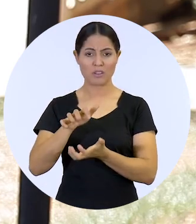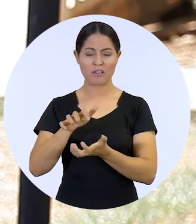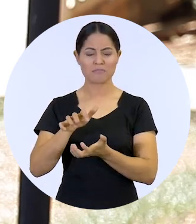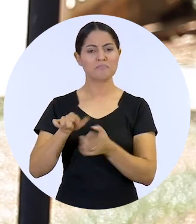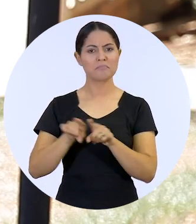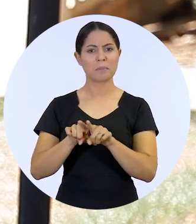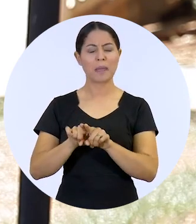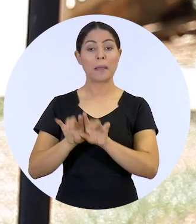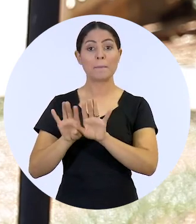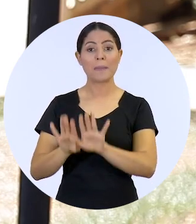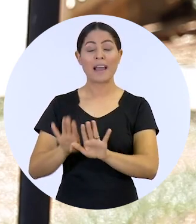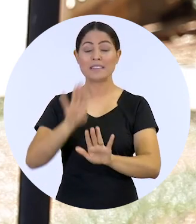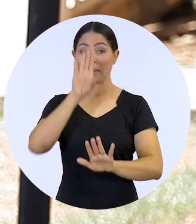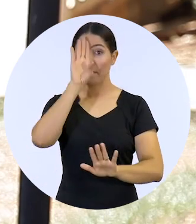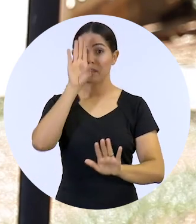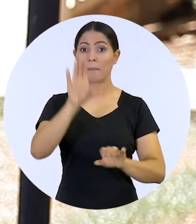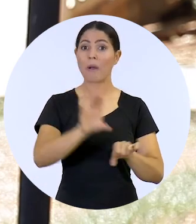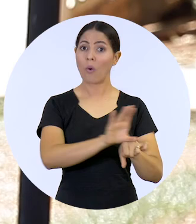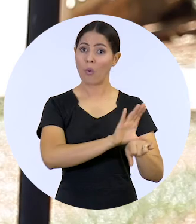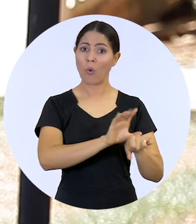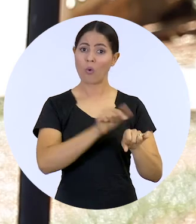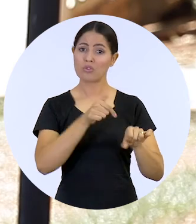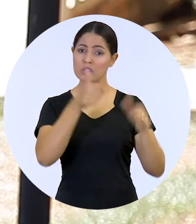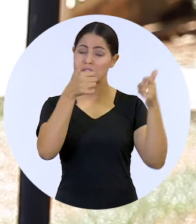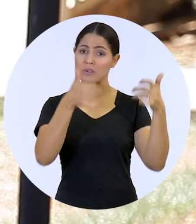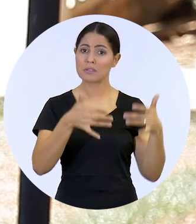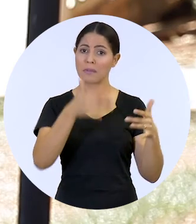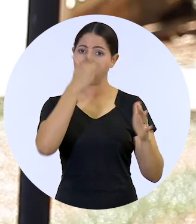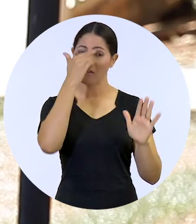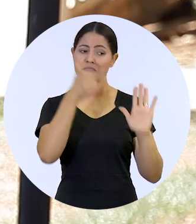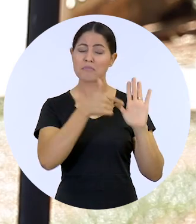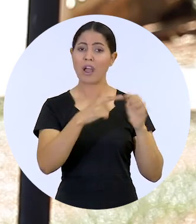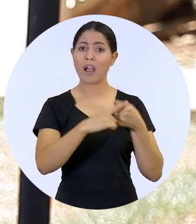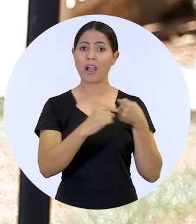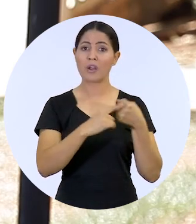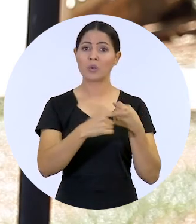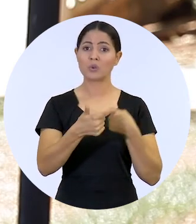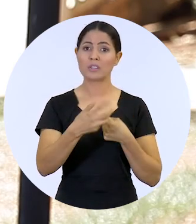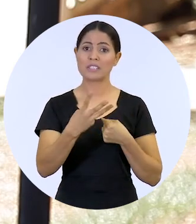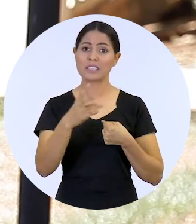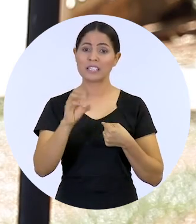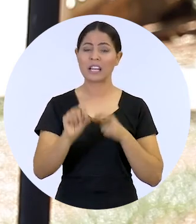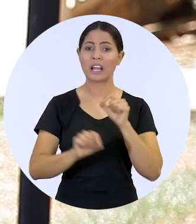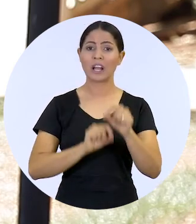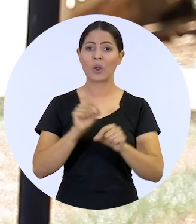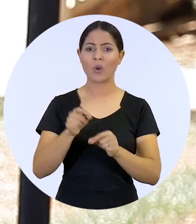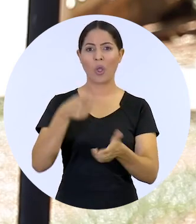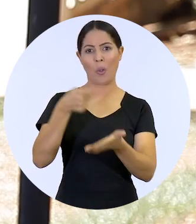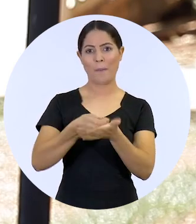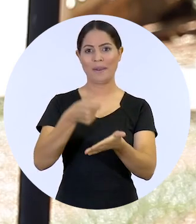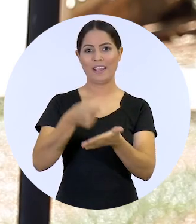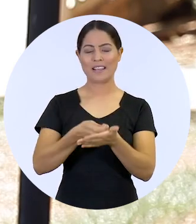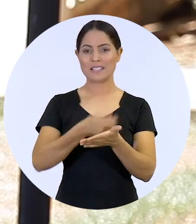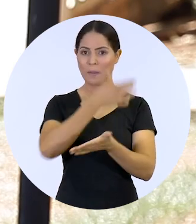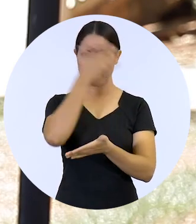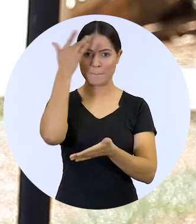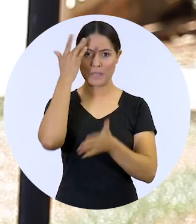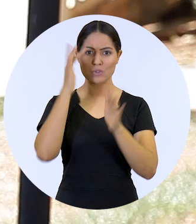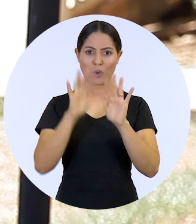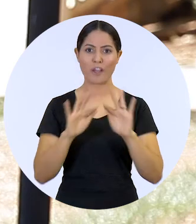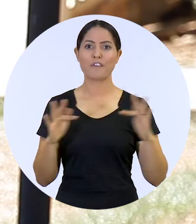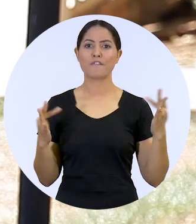que a própria Constituição fala, que no artigo 230 ela diz que é obrigação da família, em primeiro lugar,